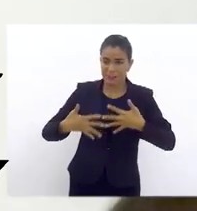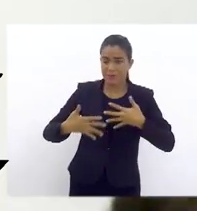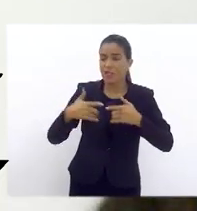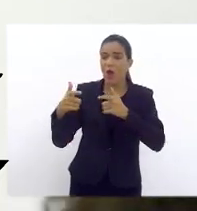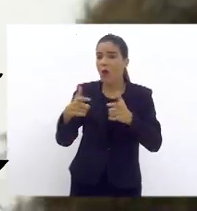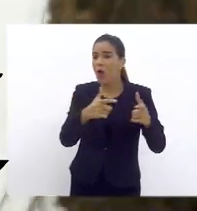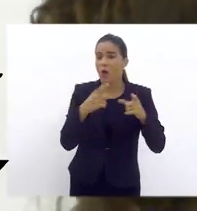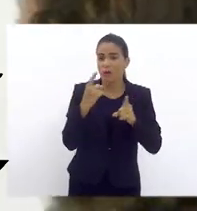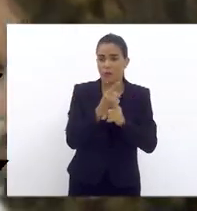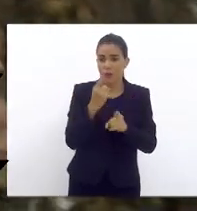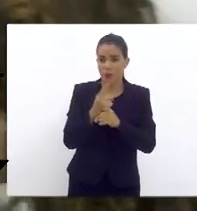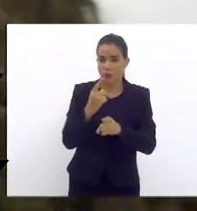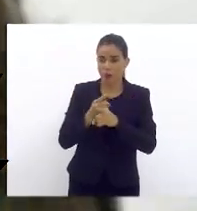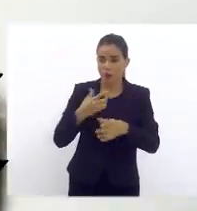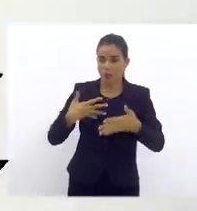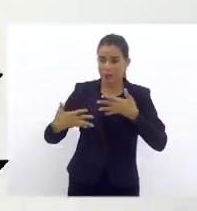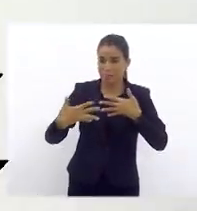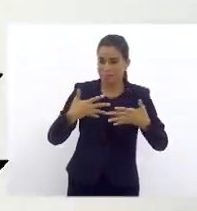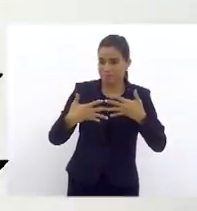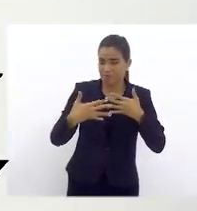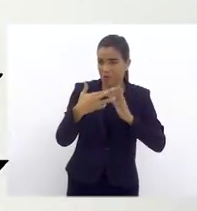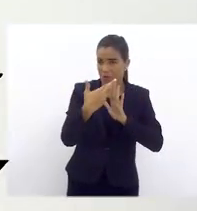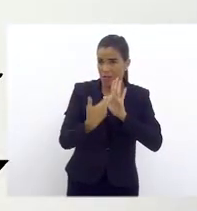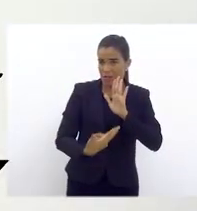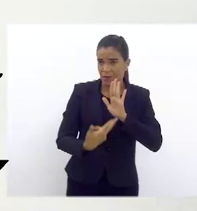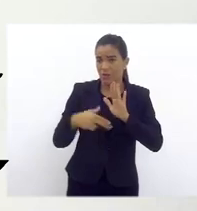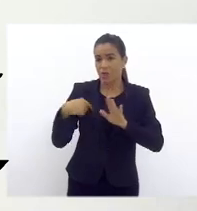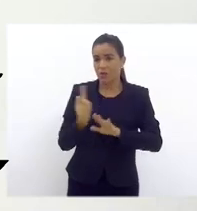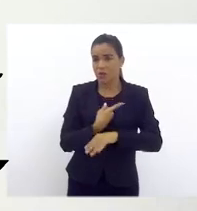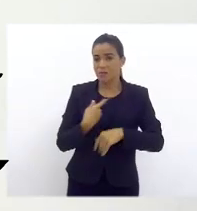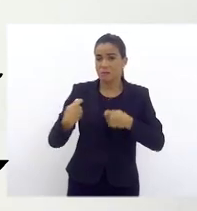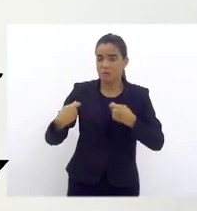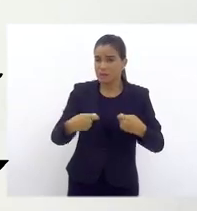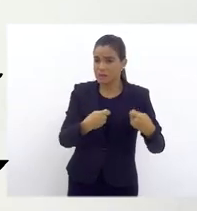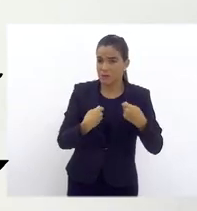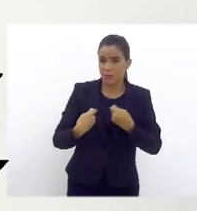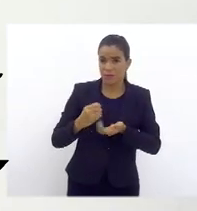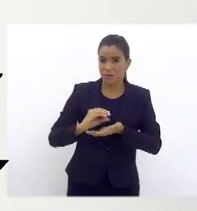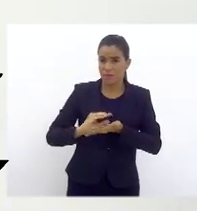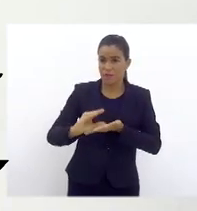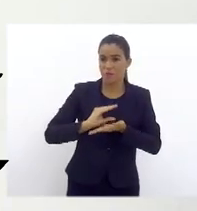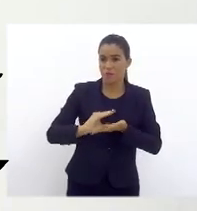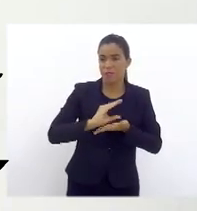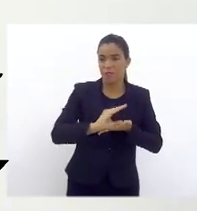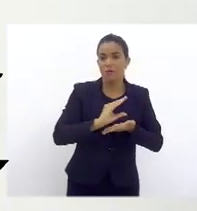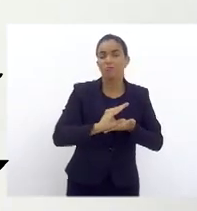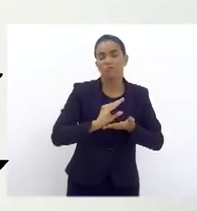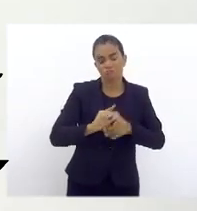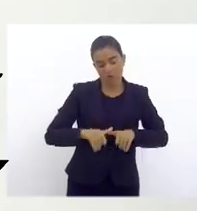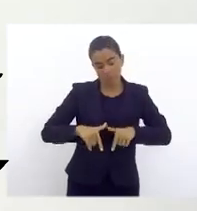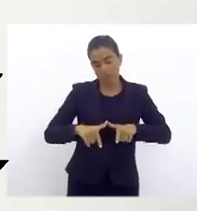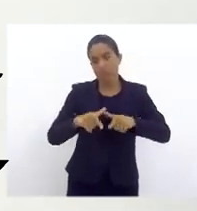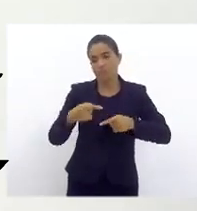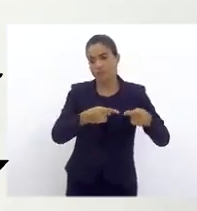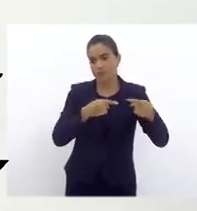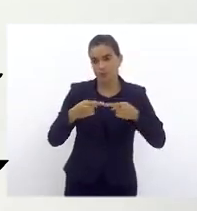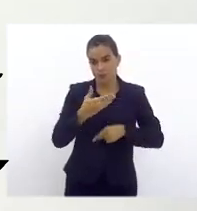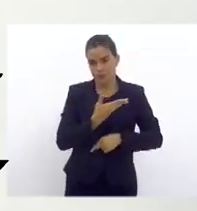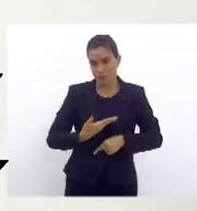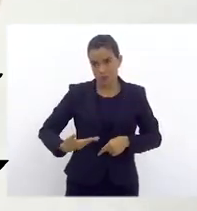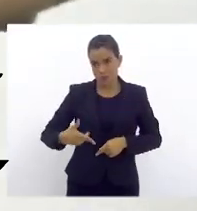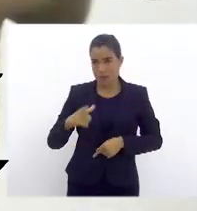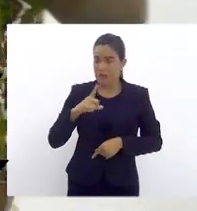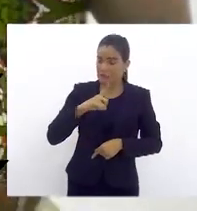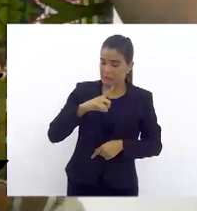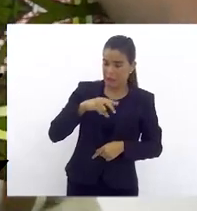que a gente acha isso e ao mesmo tempo Acho que a gente precisa de investimento de educação orçamentária para execução dessas políticas porque a gente vê que